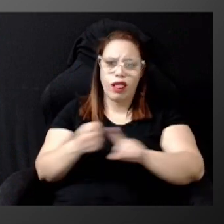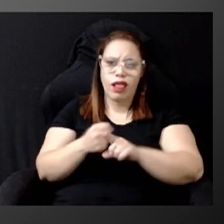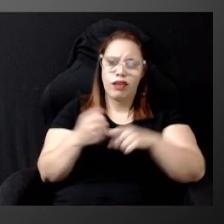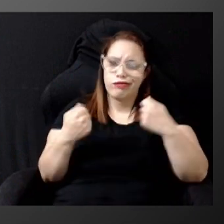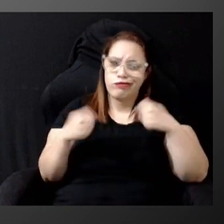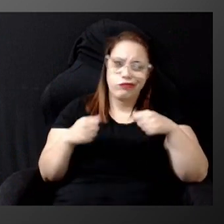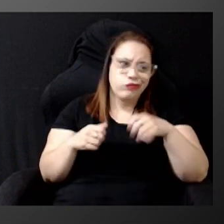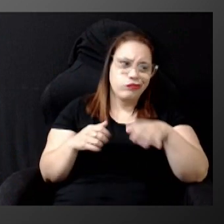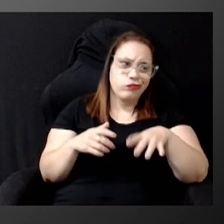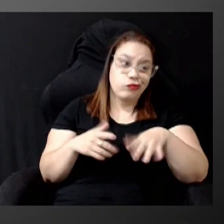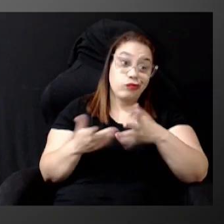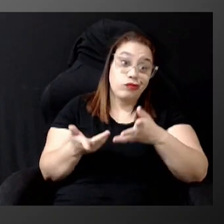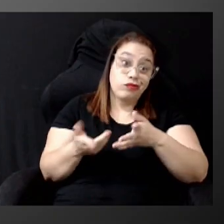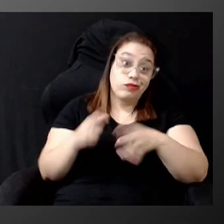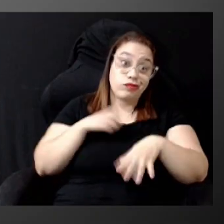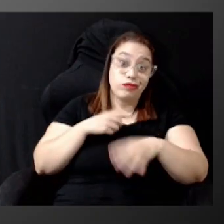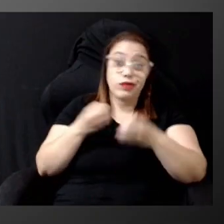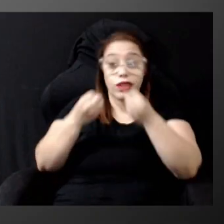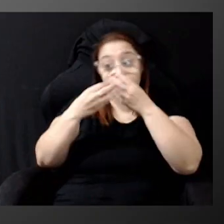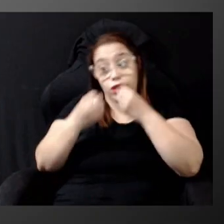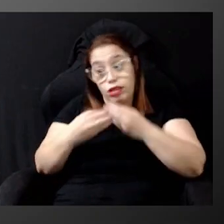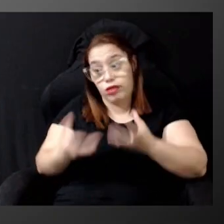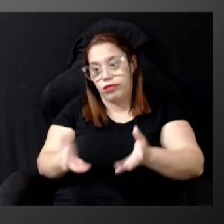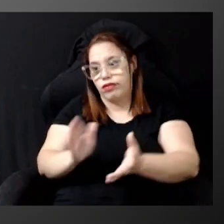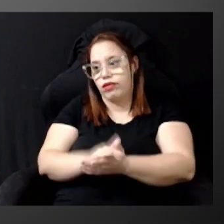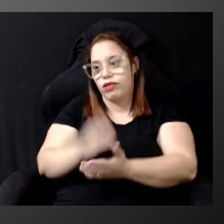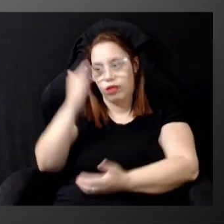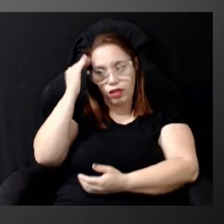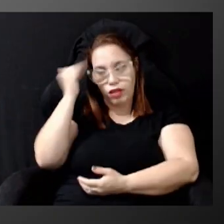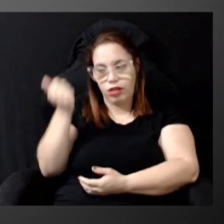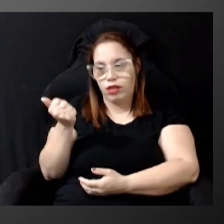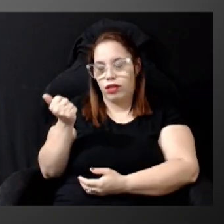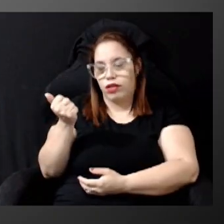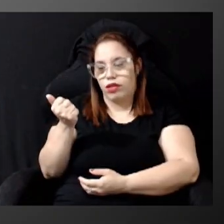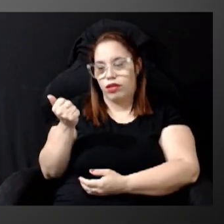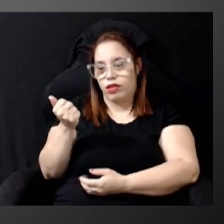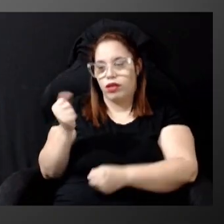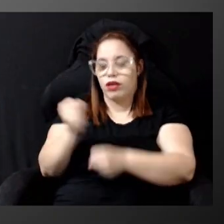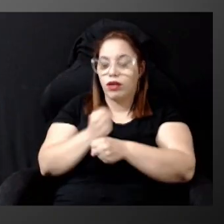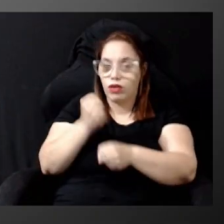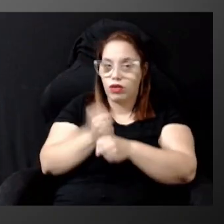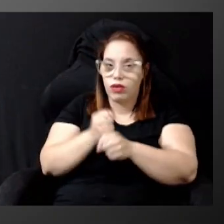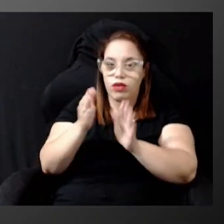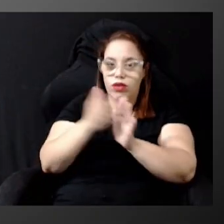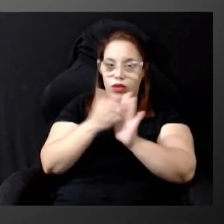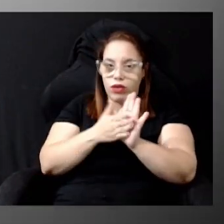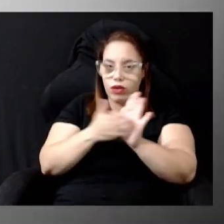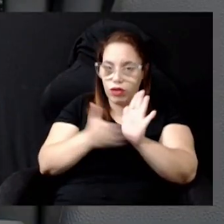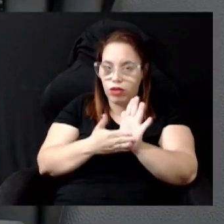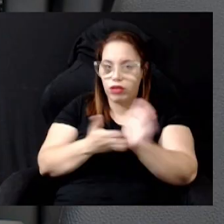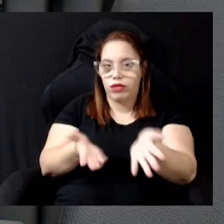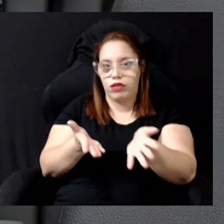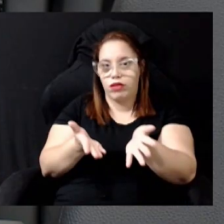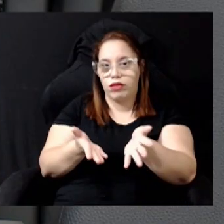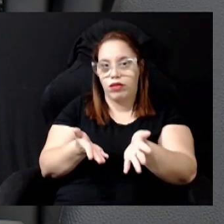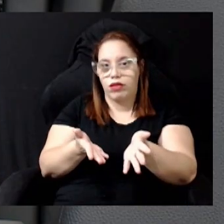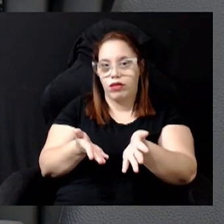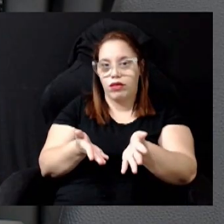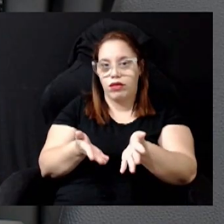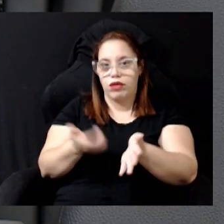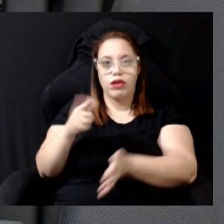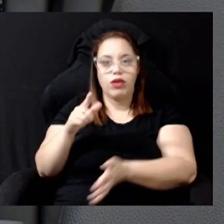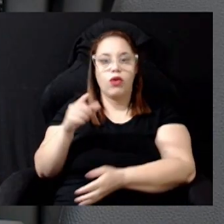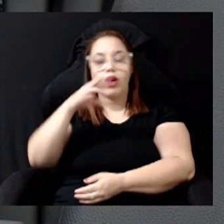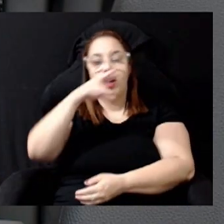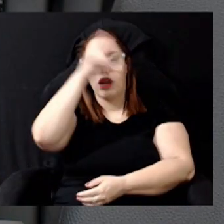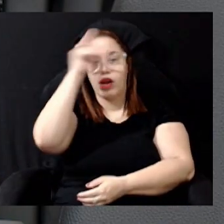tivesse essas informações, ele já saberia como é que estava o andamento da obra, o cronograma dessa obra, né? Porque, às vezes, não é a prefeitura que executa isso.